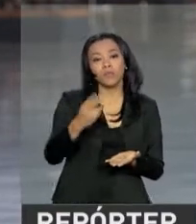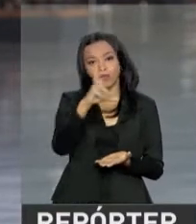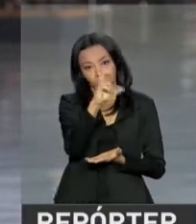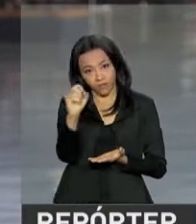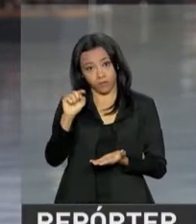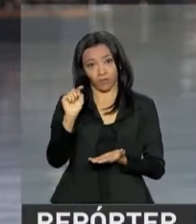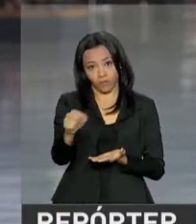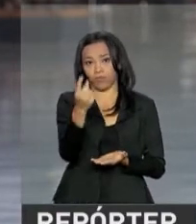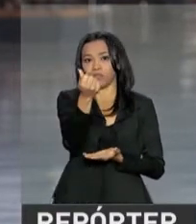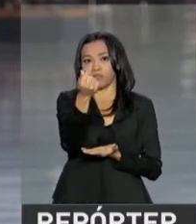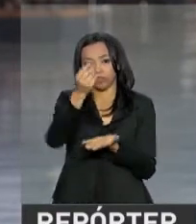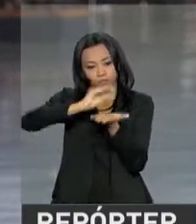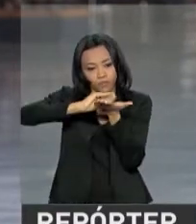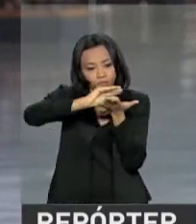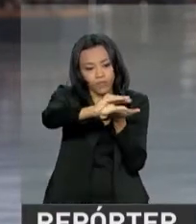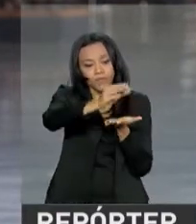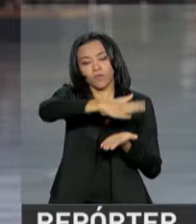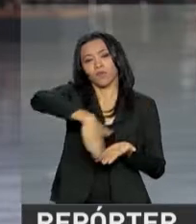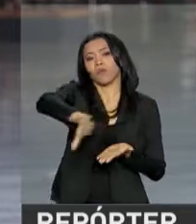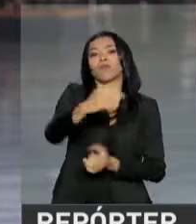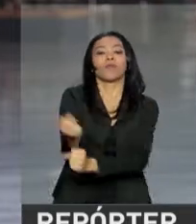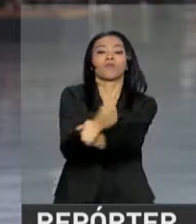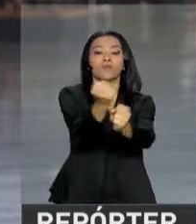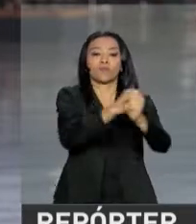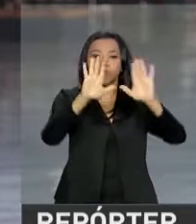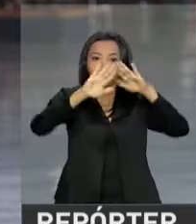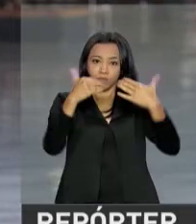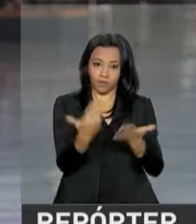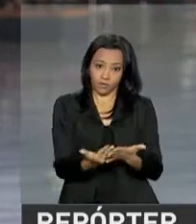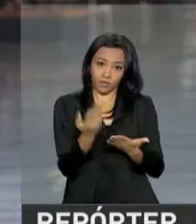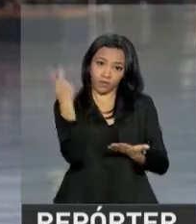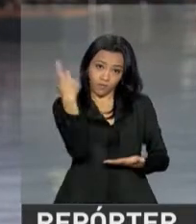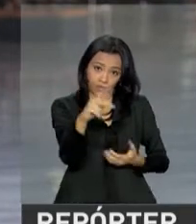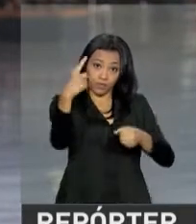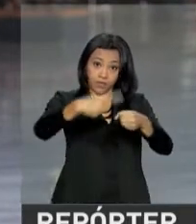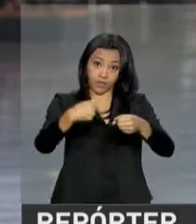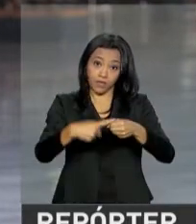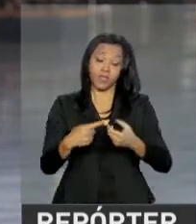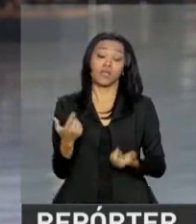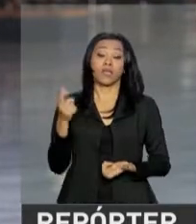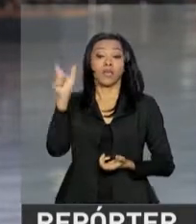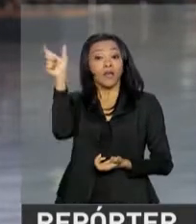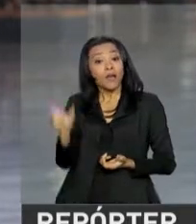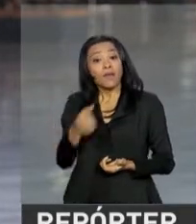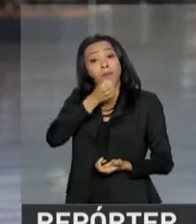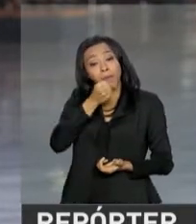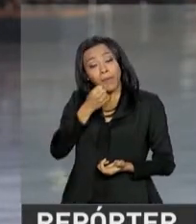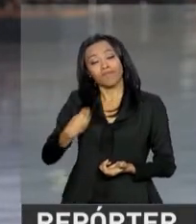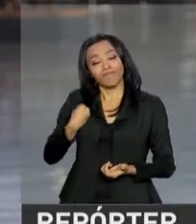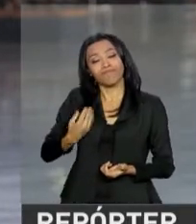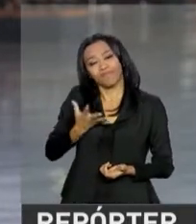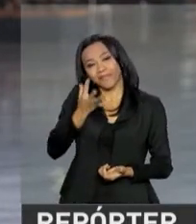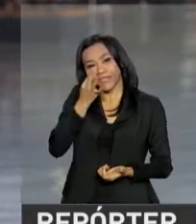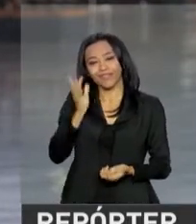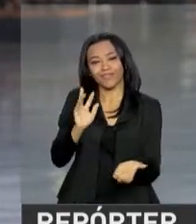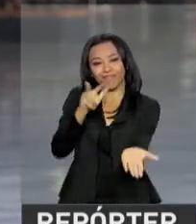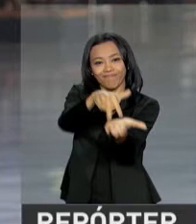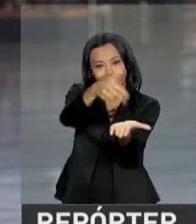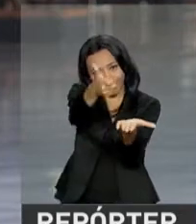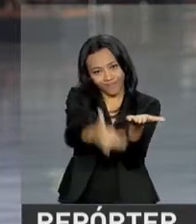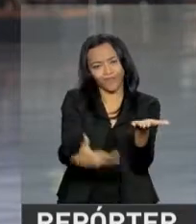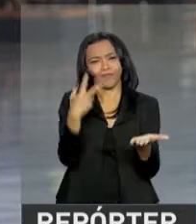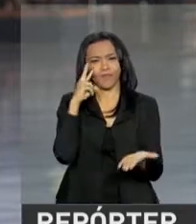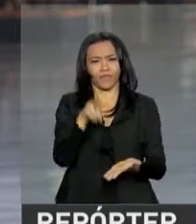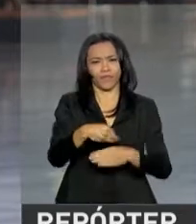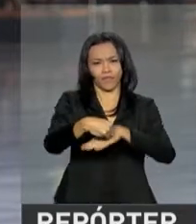serem investidos nas escolas de Boa Vista. A repórter Márcia Fernandes está em Pacaraima e tem mais informações.